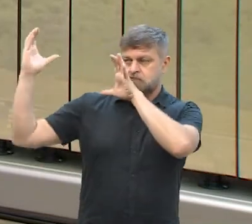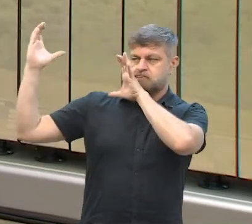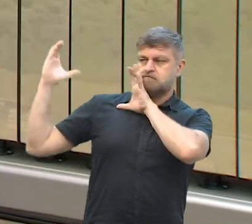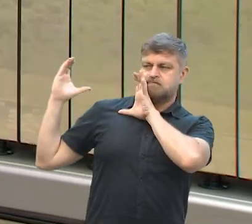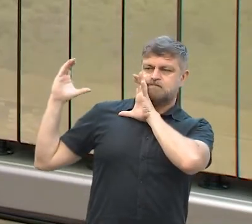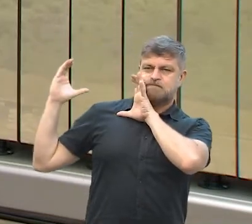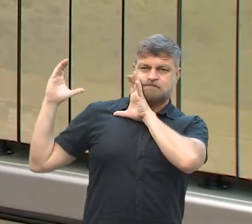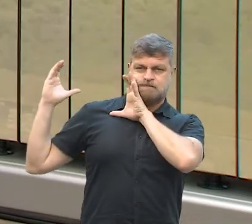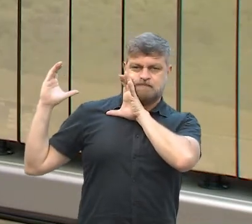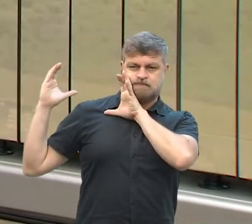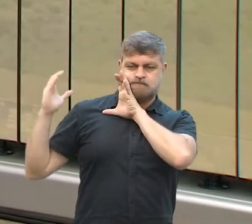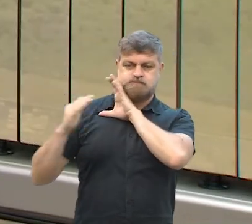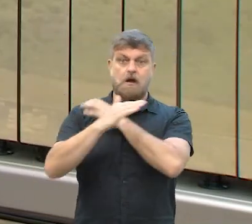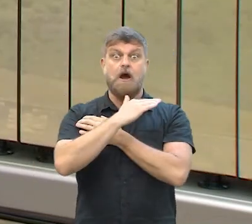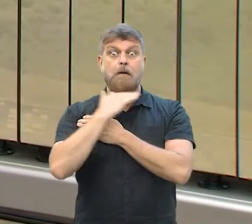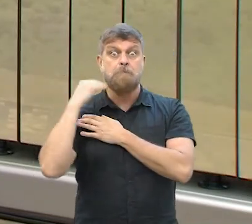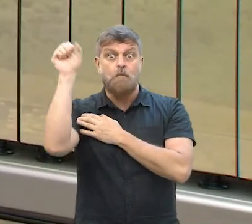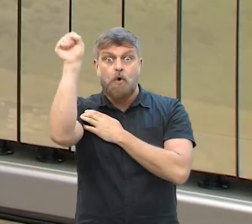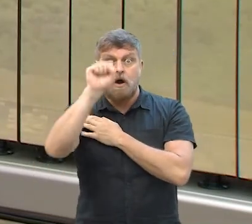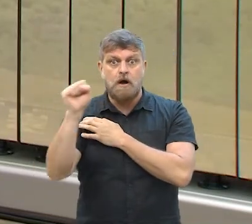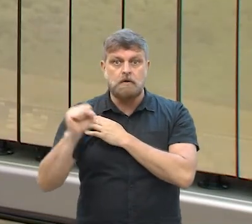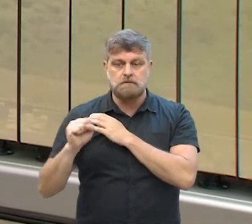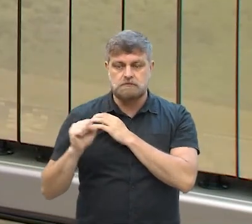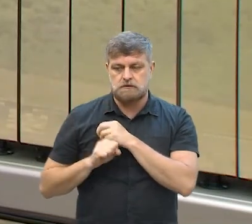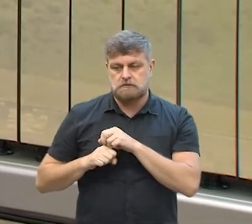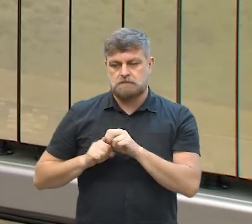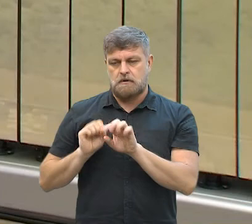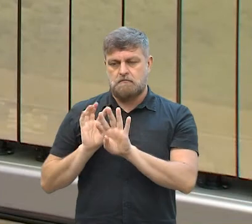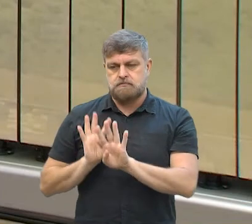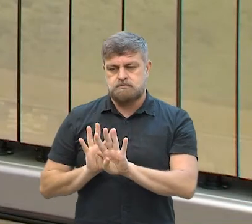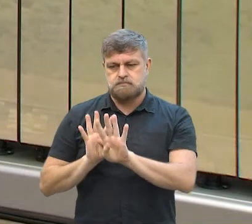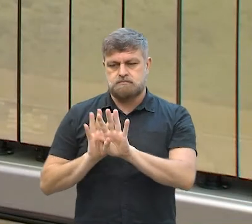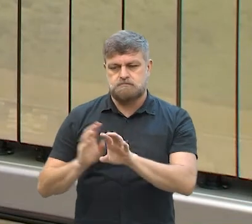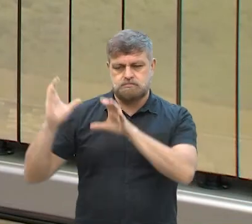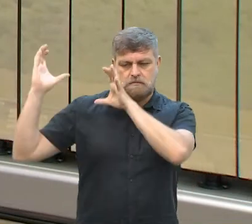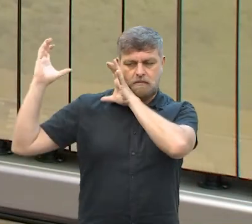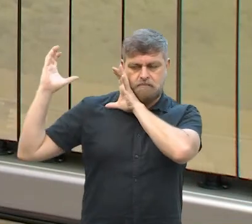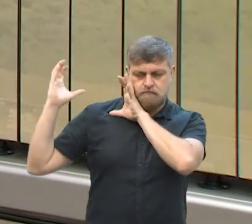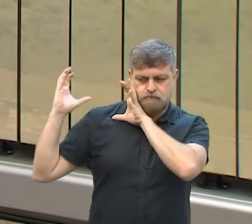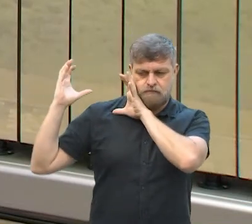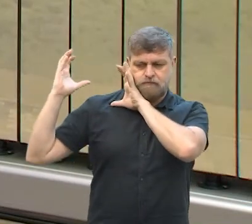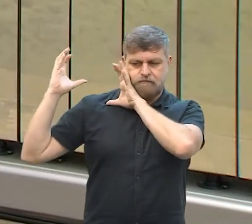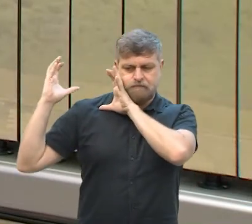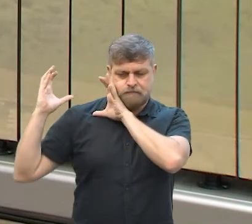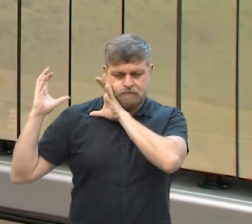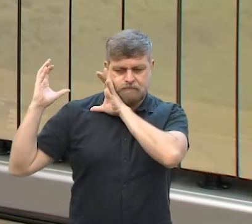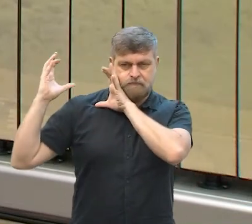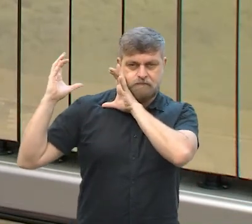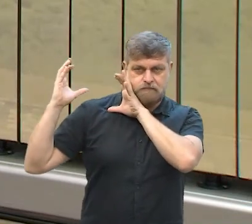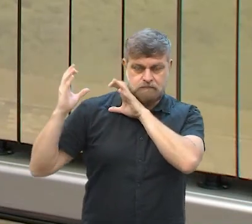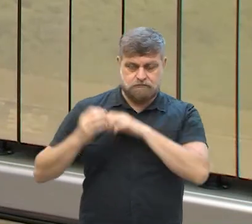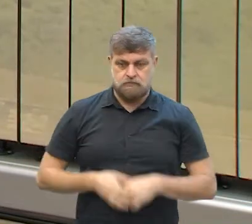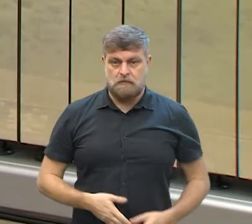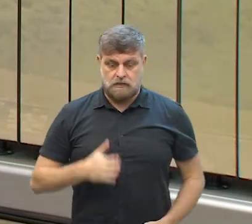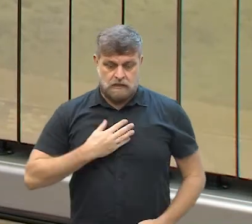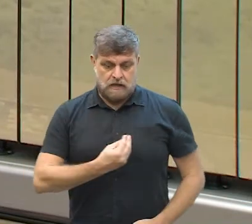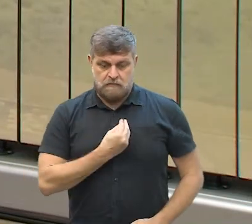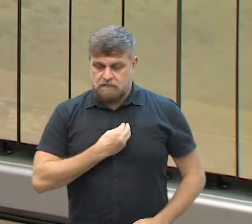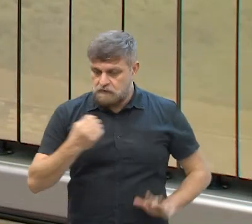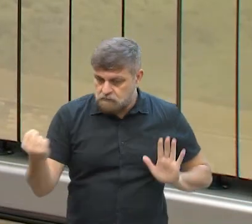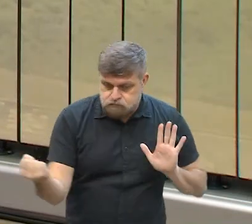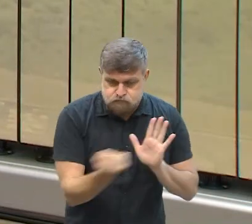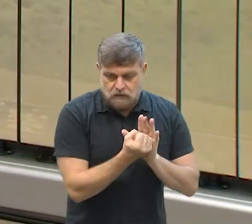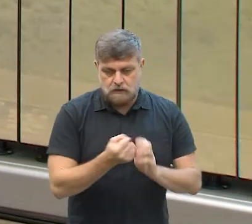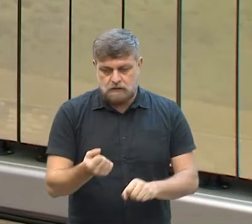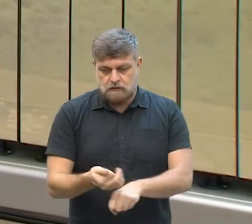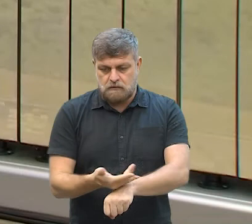especificamente para carregar a urna, né, do Ayrton Senna. Então eu falo para você que foi um dos momentos mais marcantes